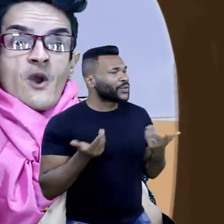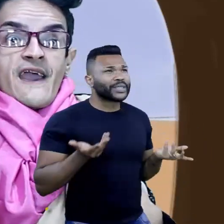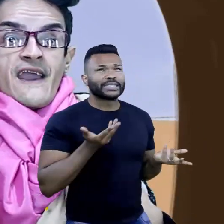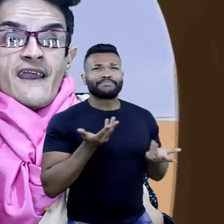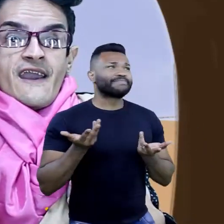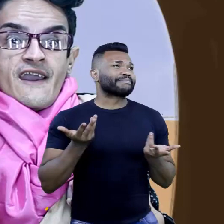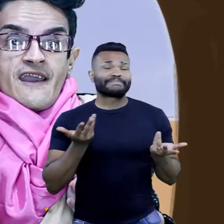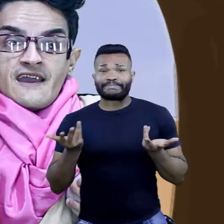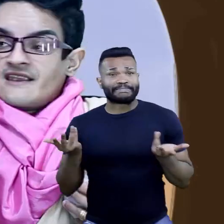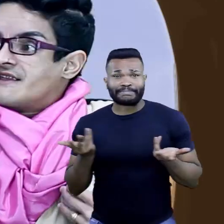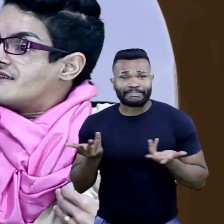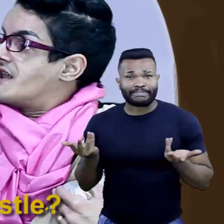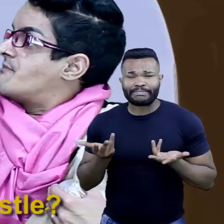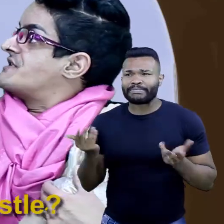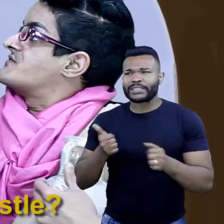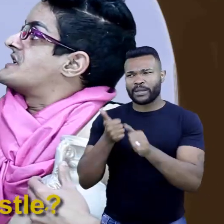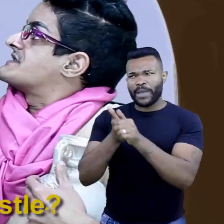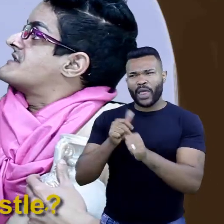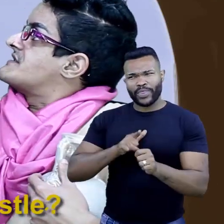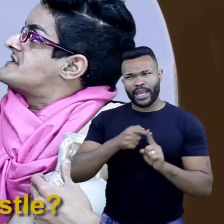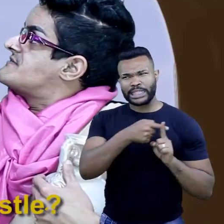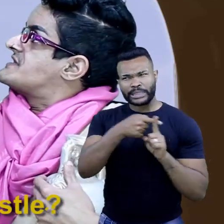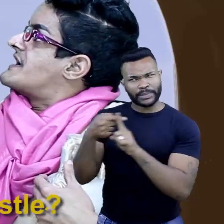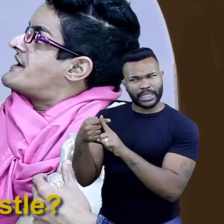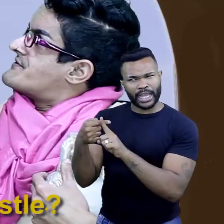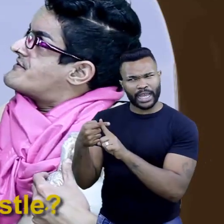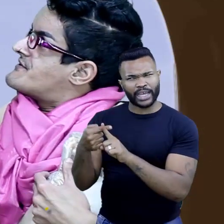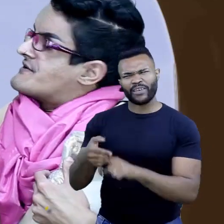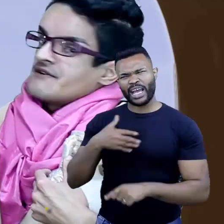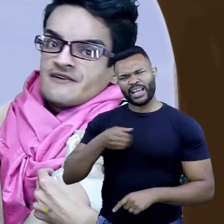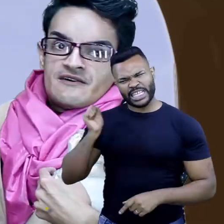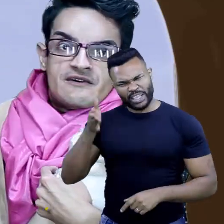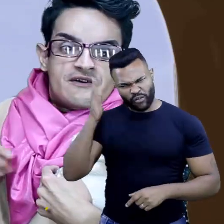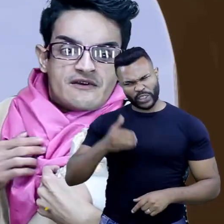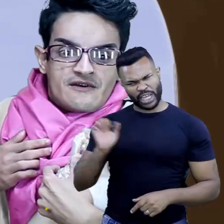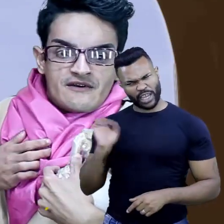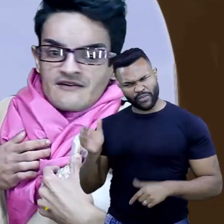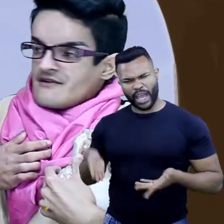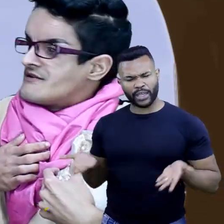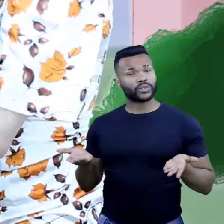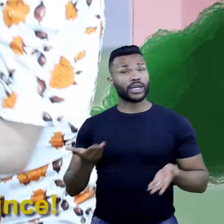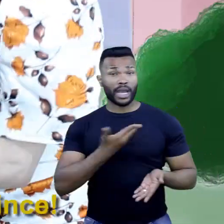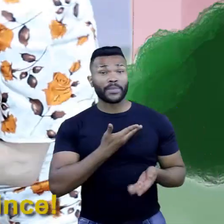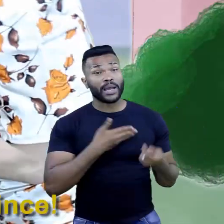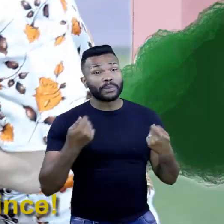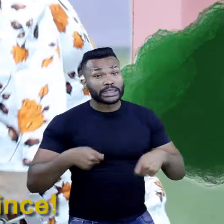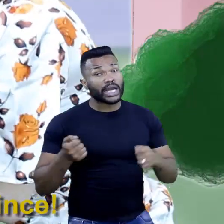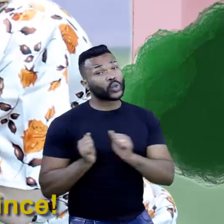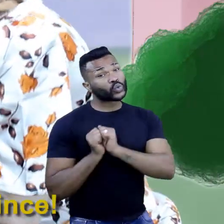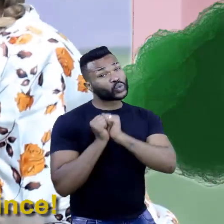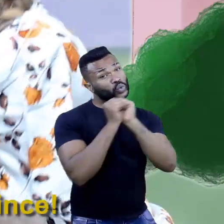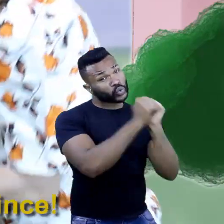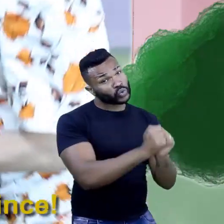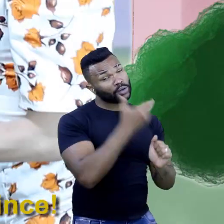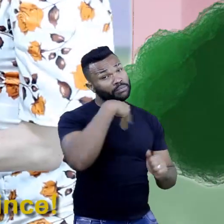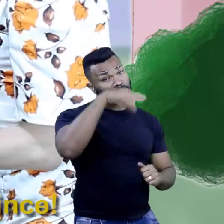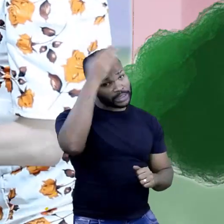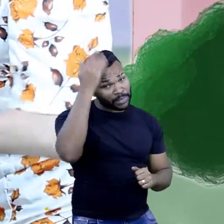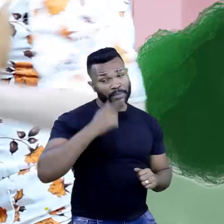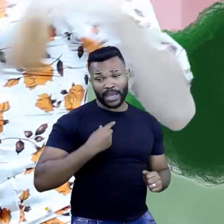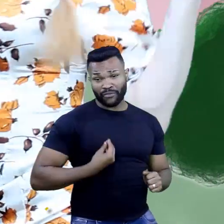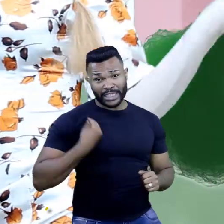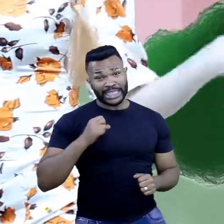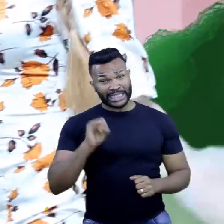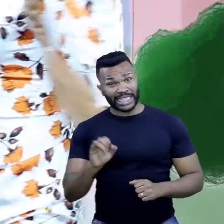E eu, lá perto do castelo tem cemitério? Se fuder, viado! Minhas amigas precisam ir comigo, príncipe.